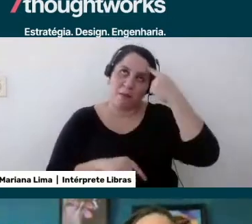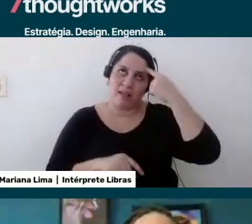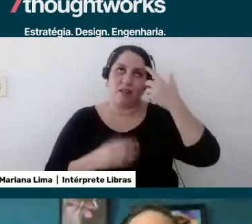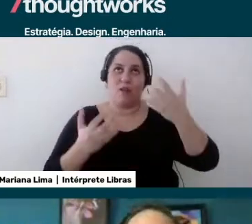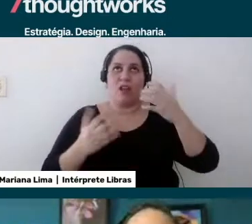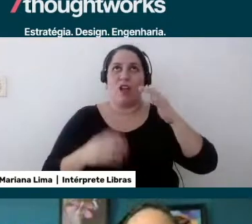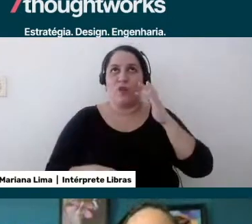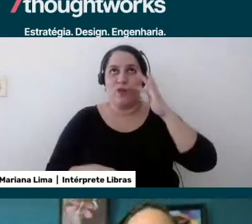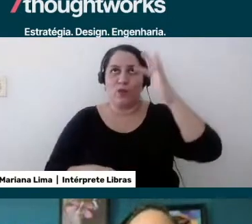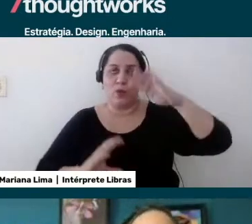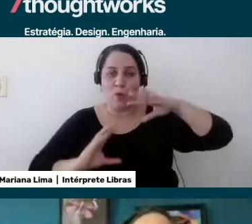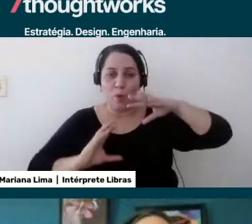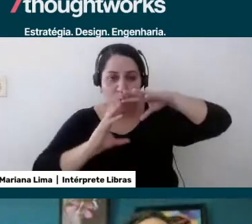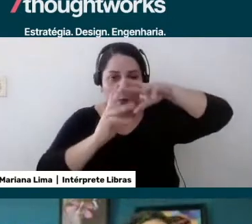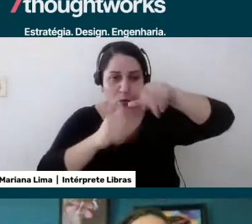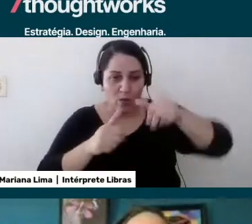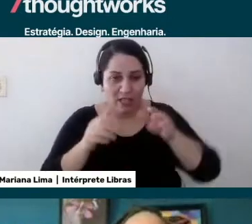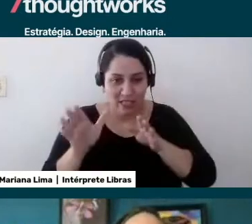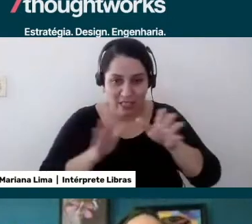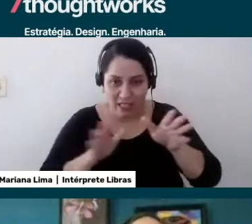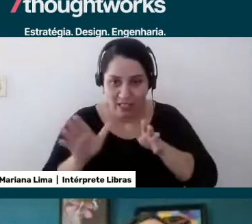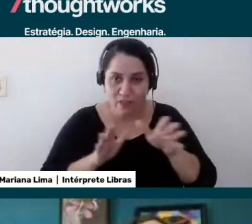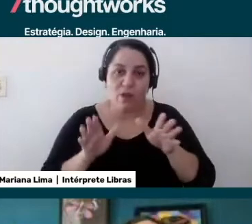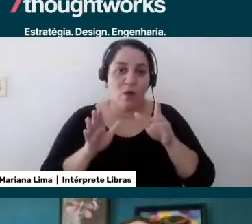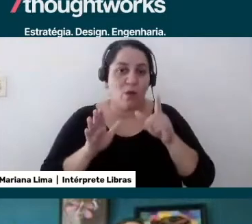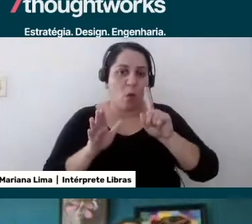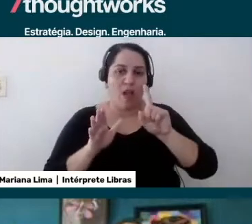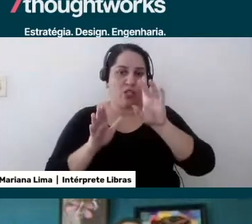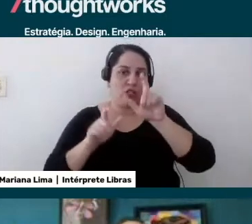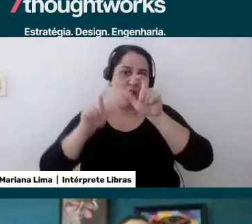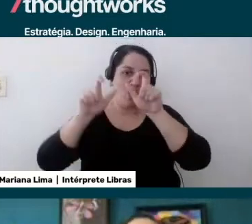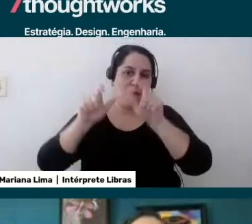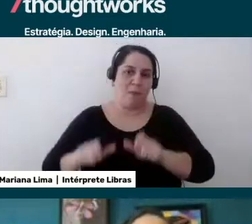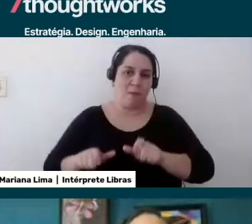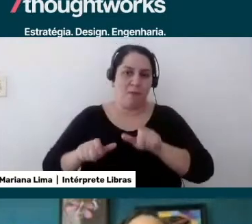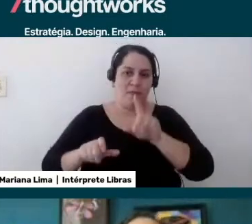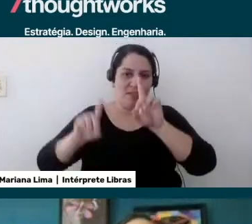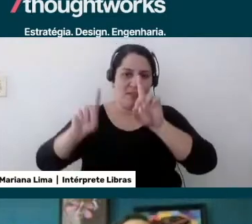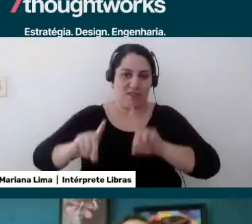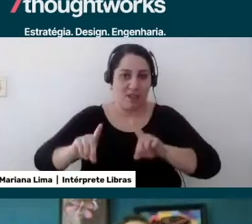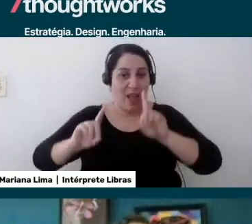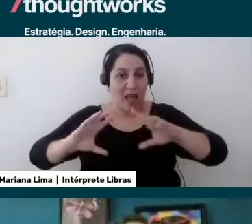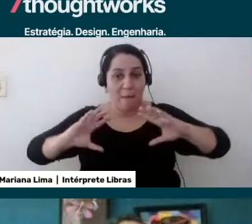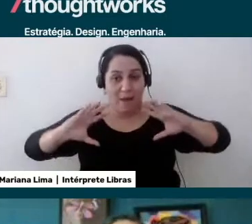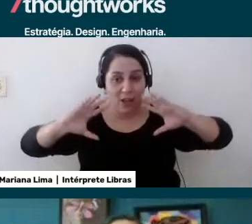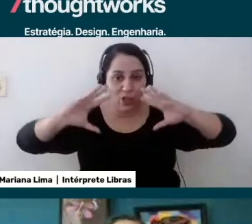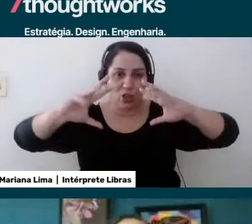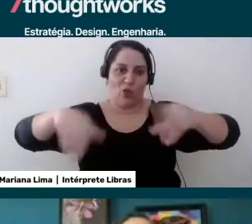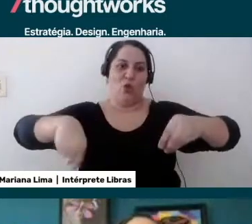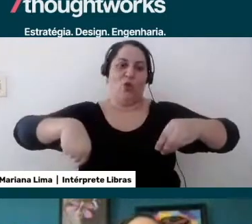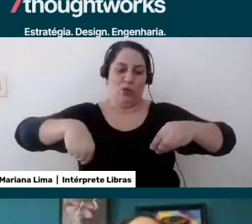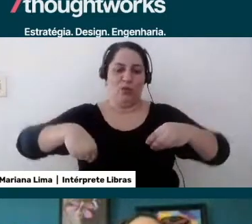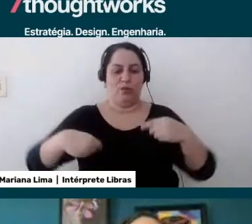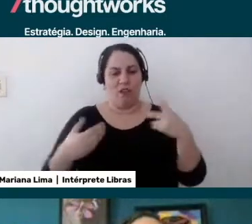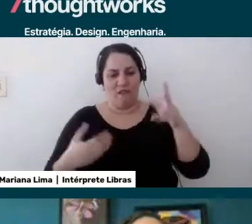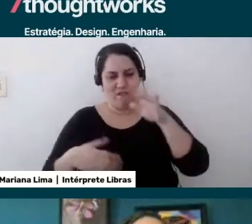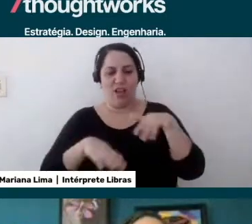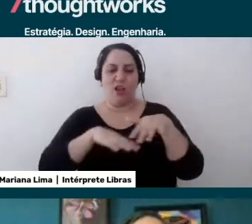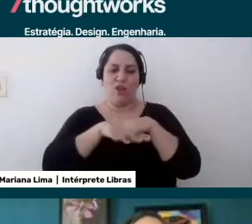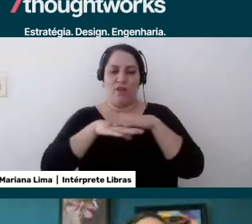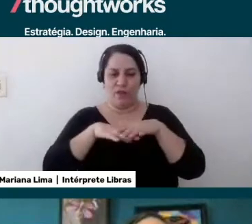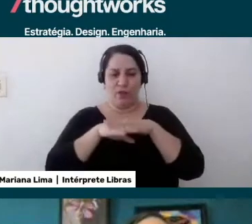acessível, ele fica mais acessível para todo mundo. A gente vai conversar sobre várias coisas aqui, e